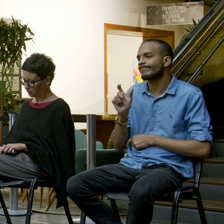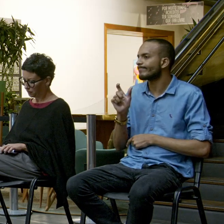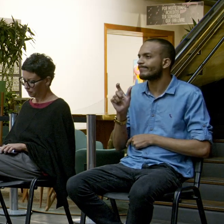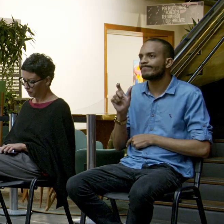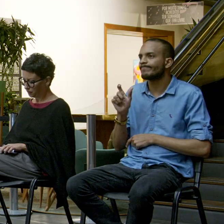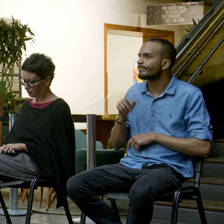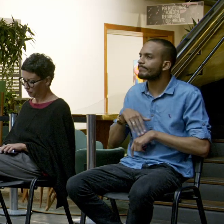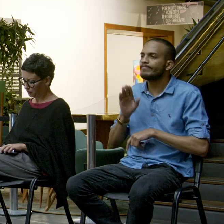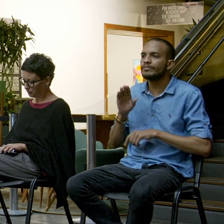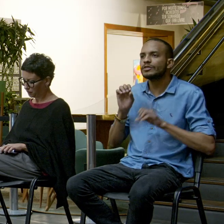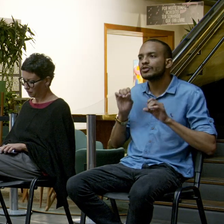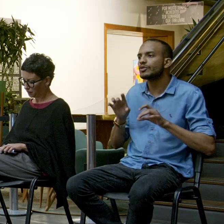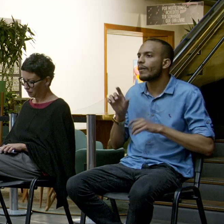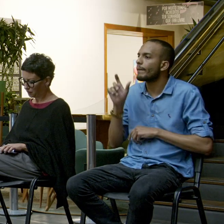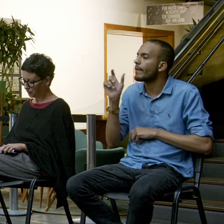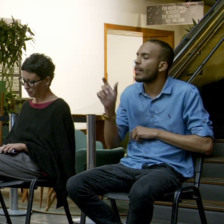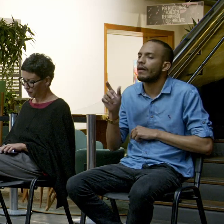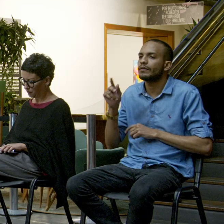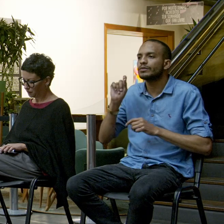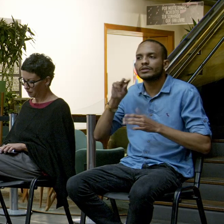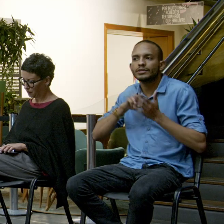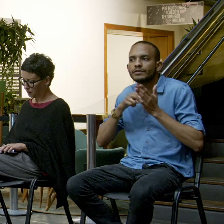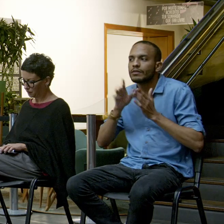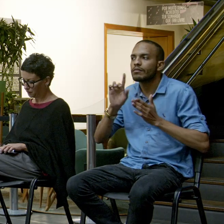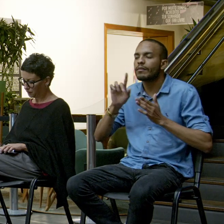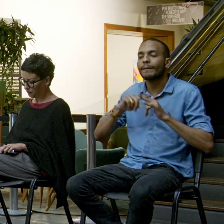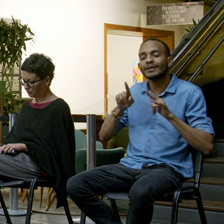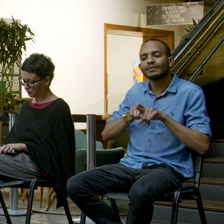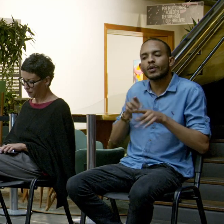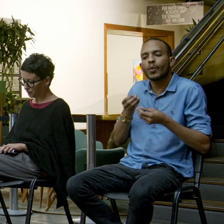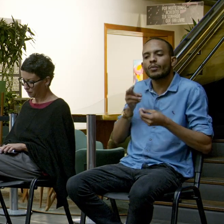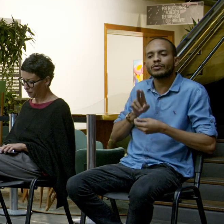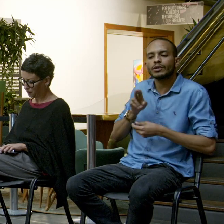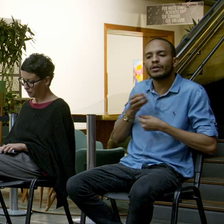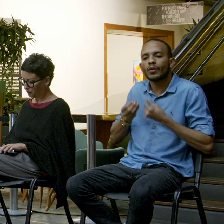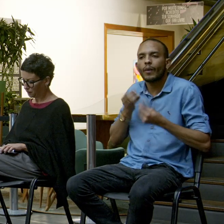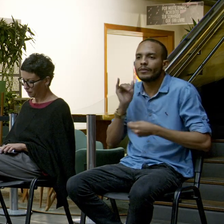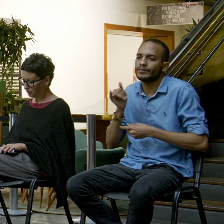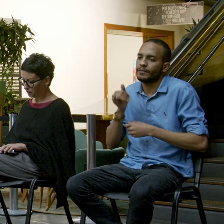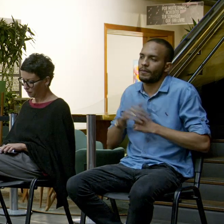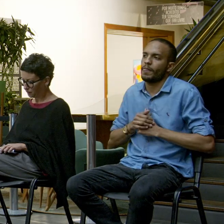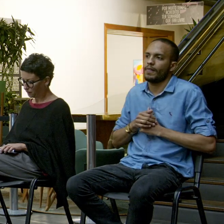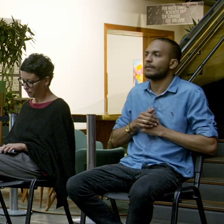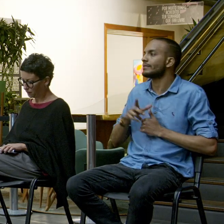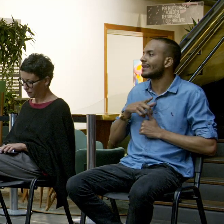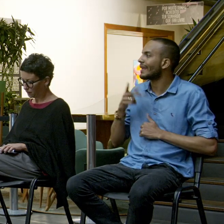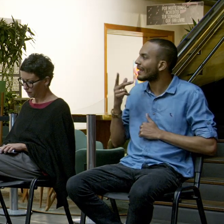que é muito mais do que só uma palavra e do que ela significa, mas como ela é usada e como ela é dita. Então,